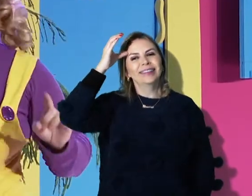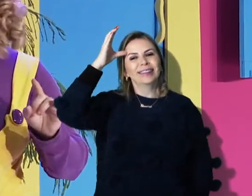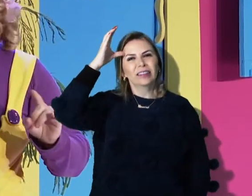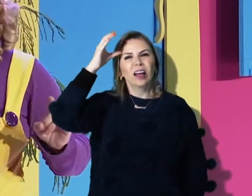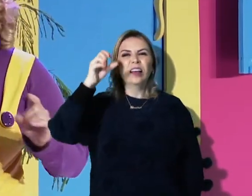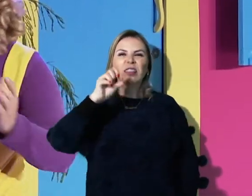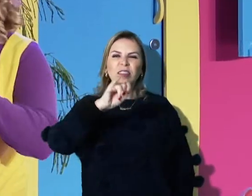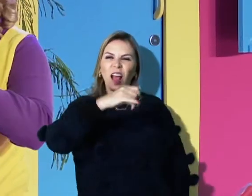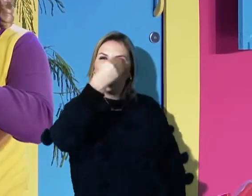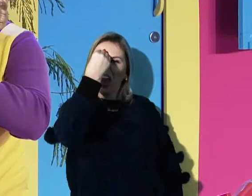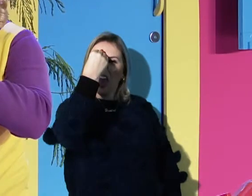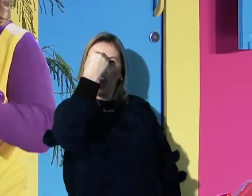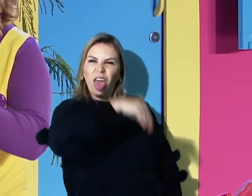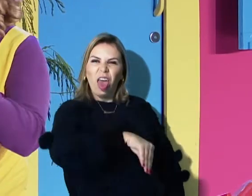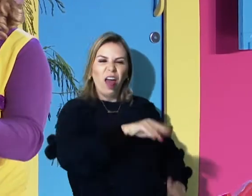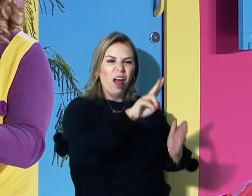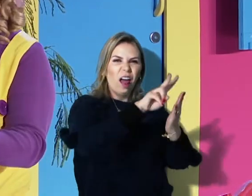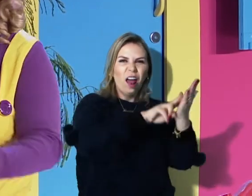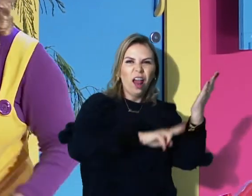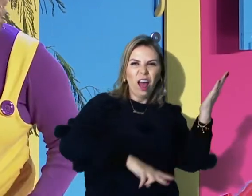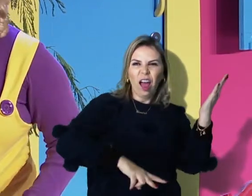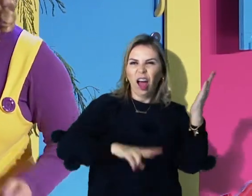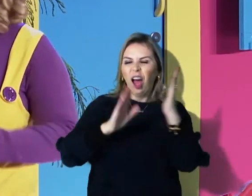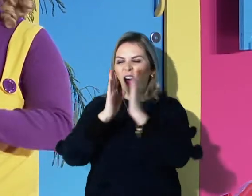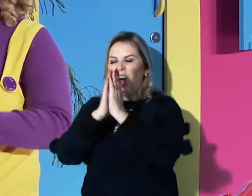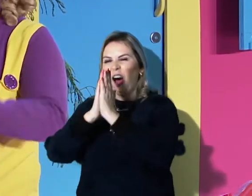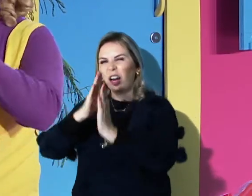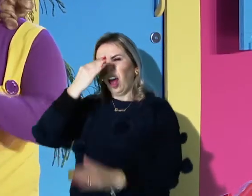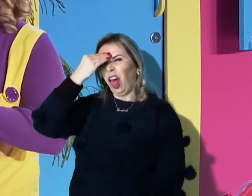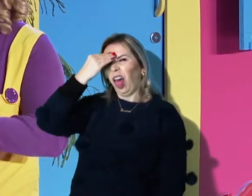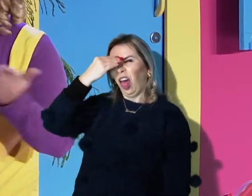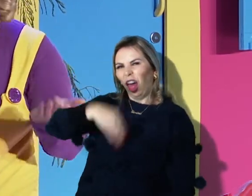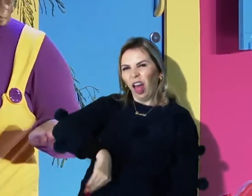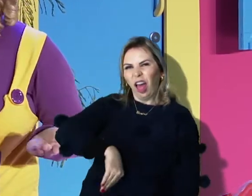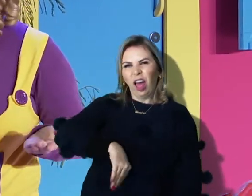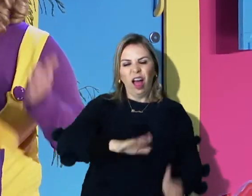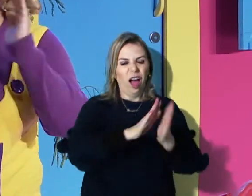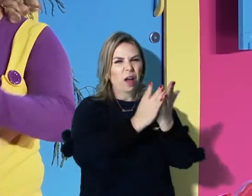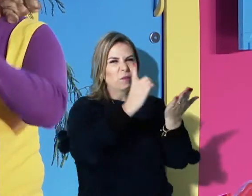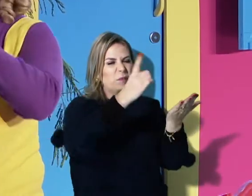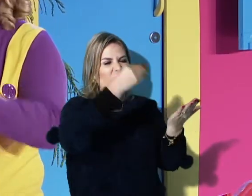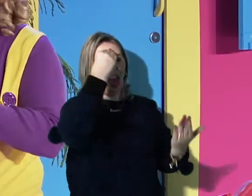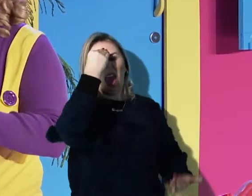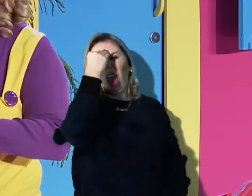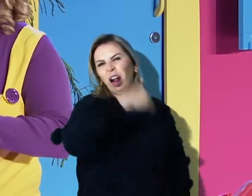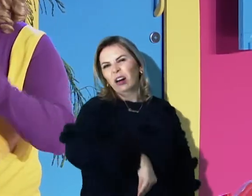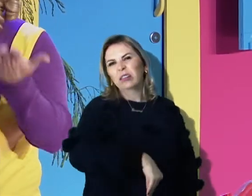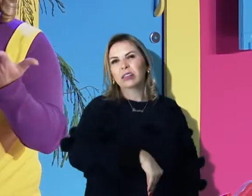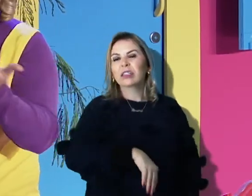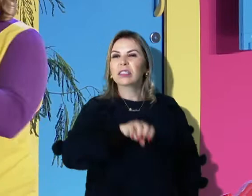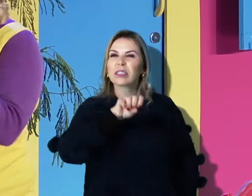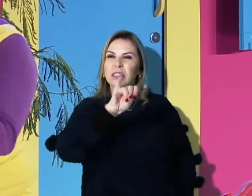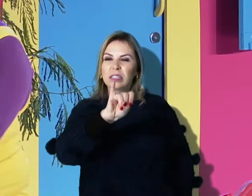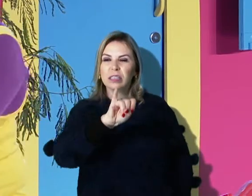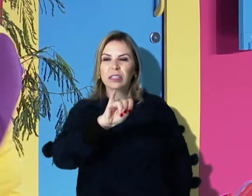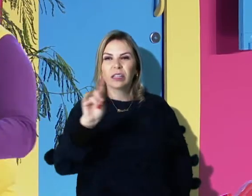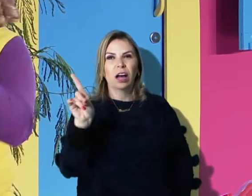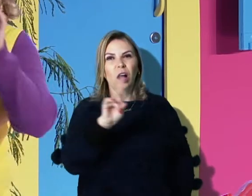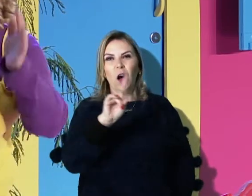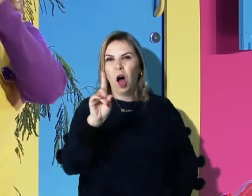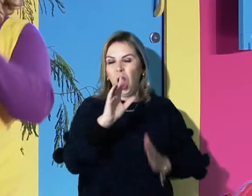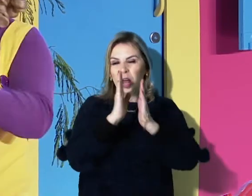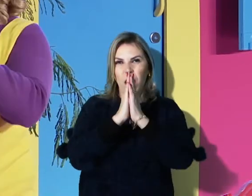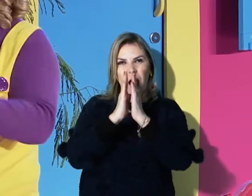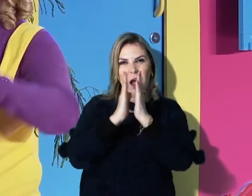crescer, quem não ora, a Bíblia não lê. A Bíblia não lê. A Bíblia não lê.